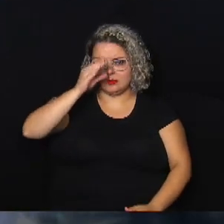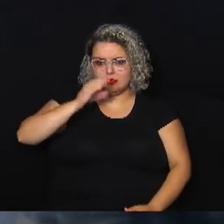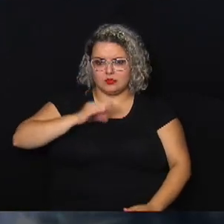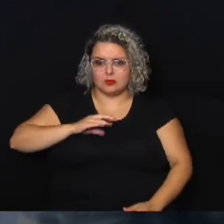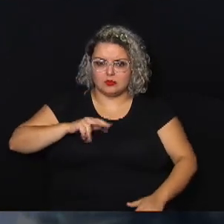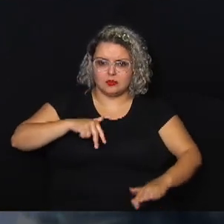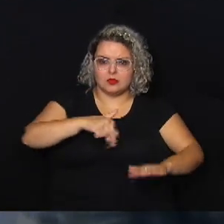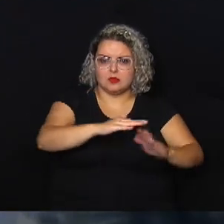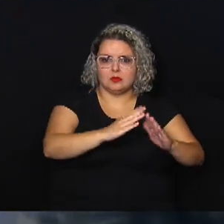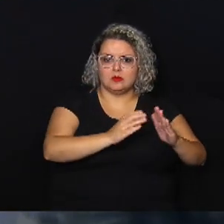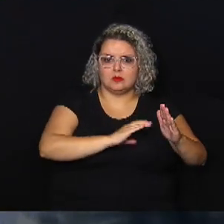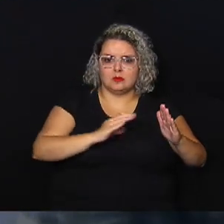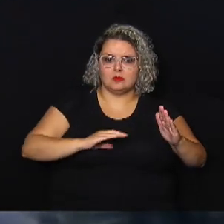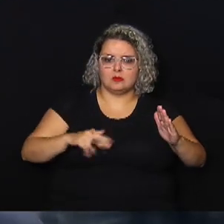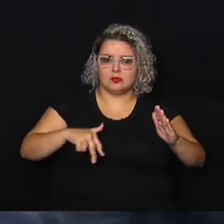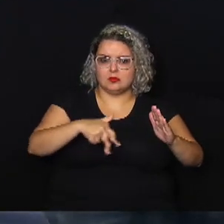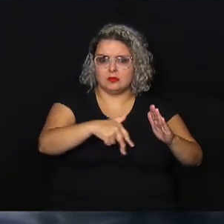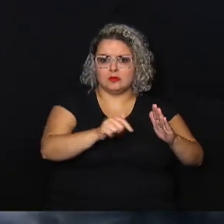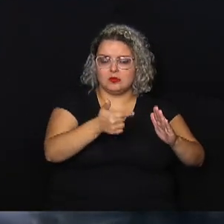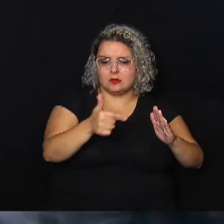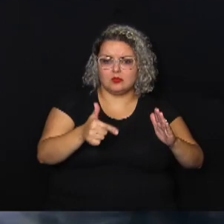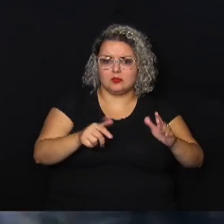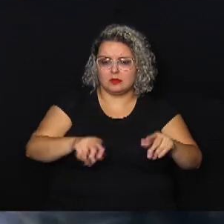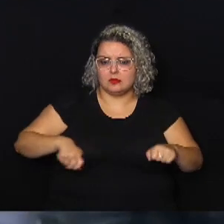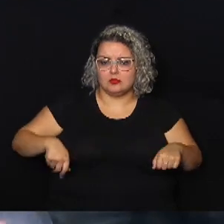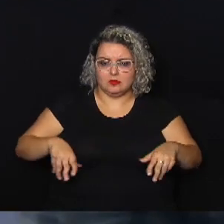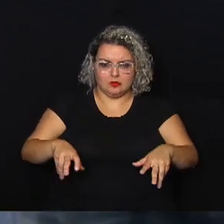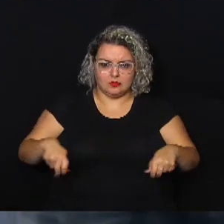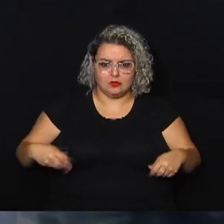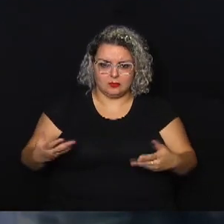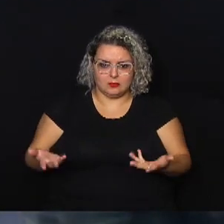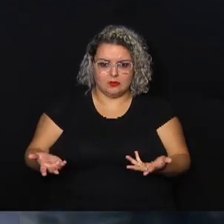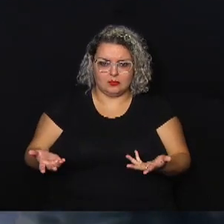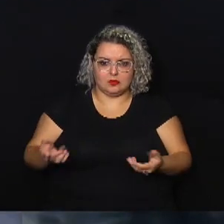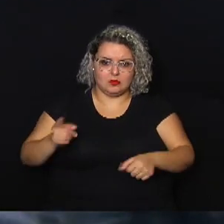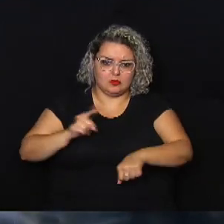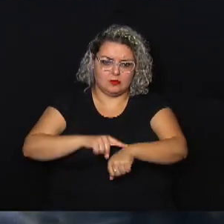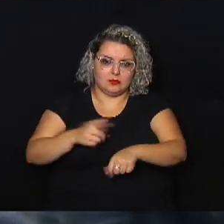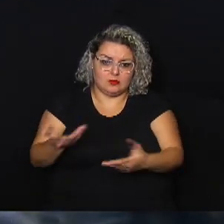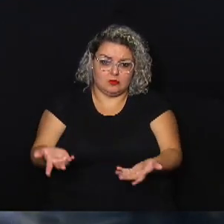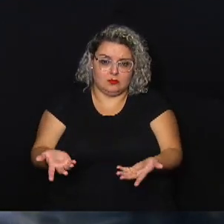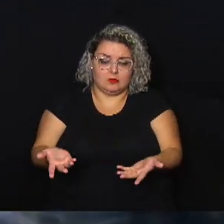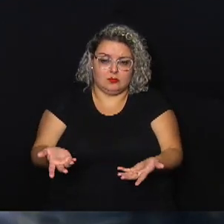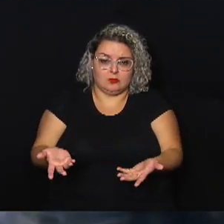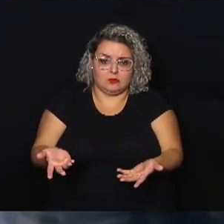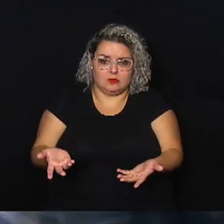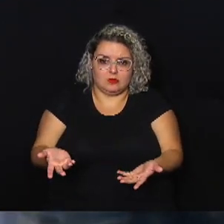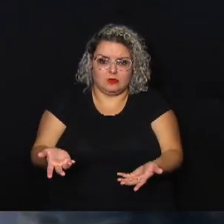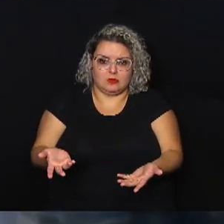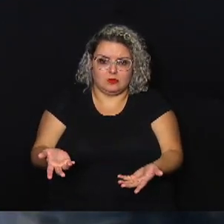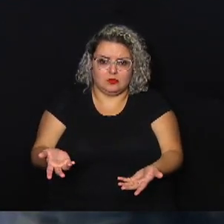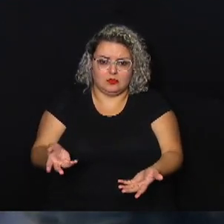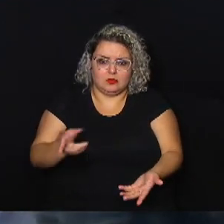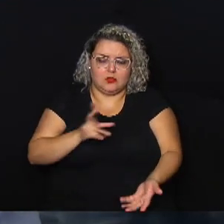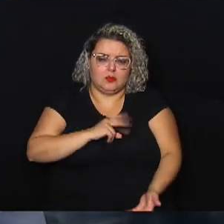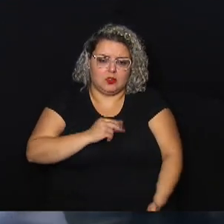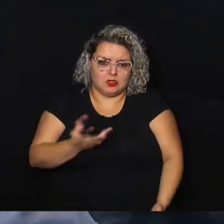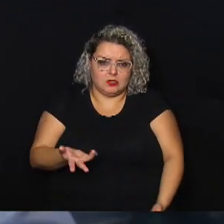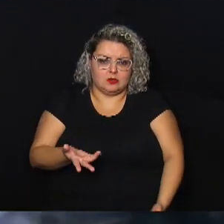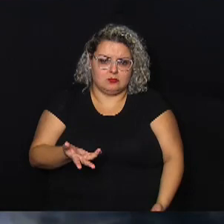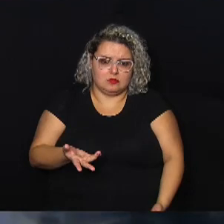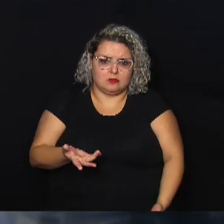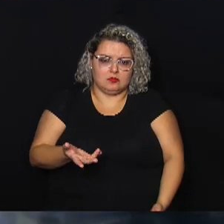tinha uma cadeira de roda para efetuar o transporte. Ora, eu falei, na hora, né, eu falei, poxa, nada mais justo do que